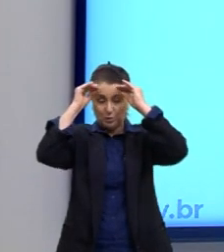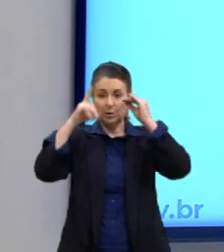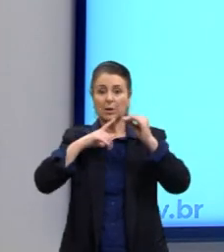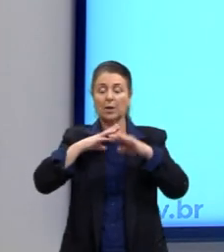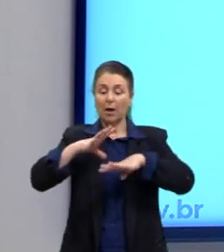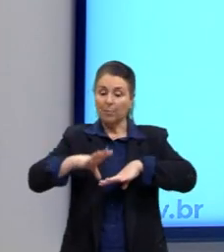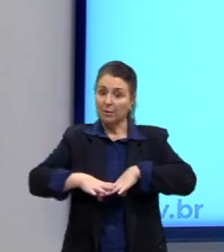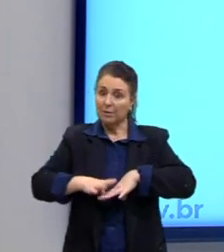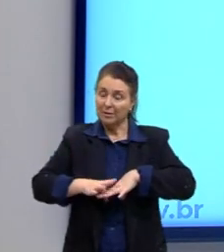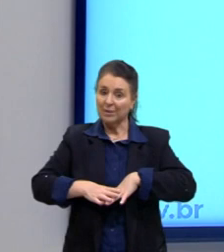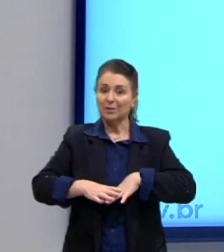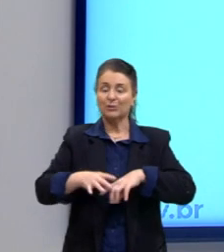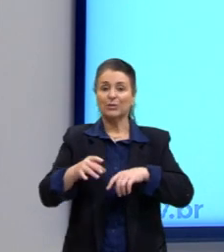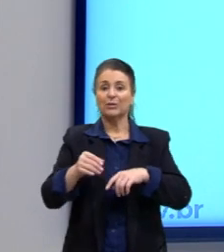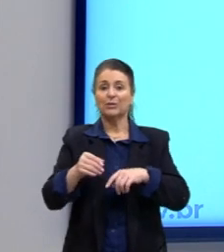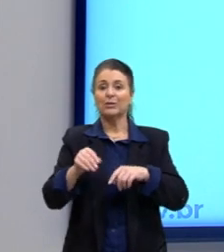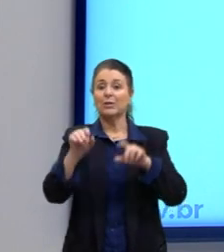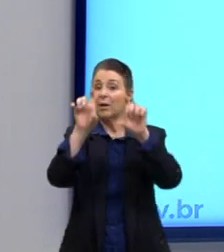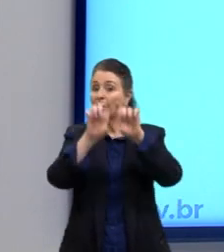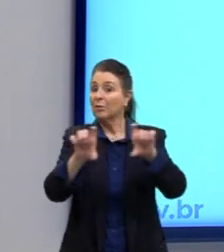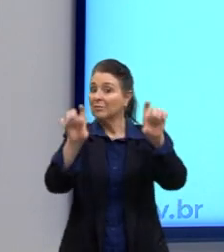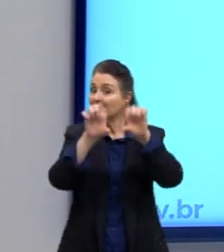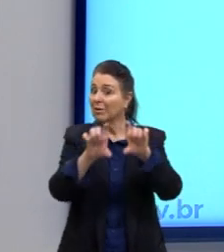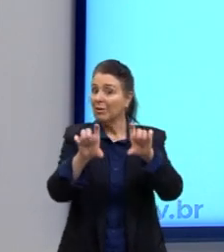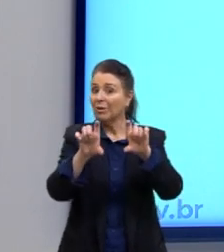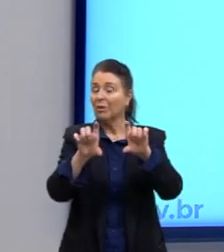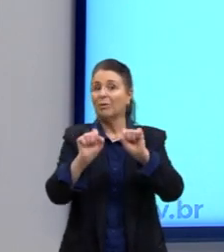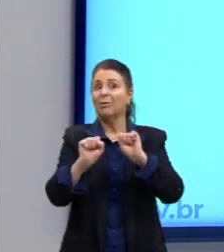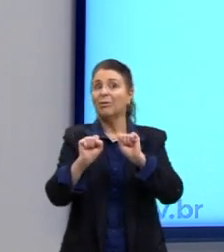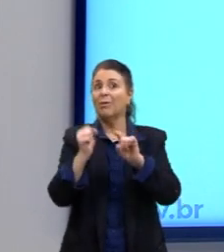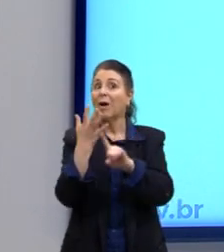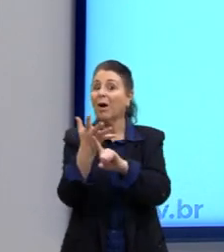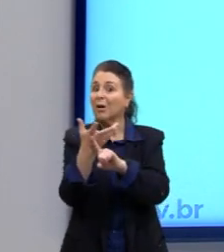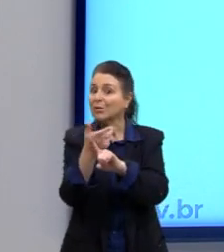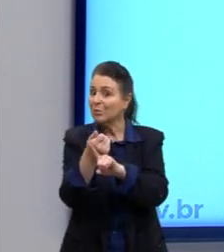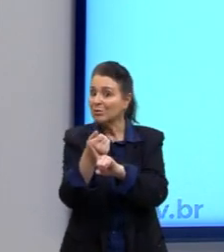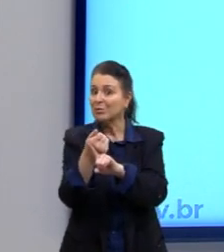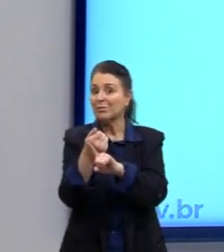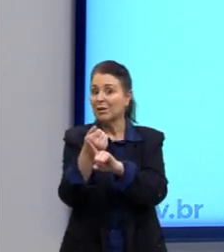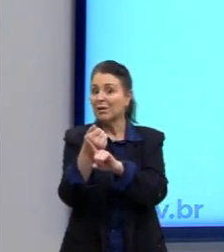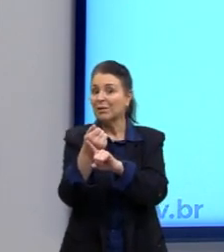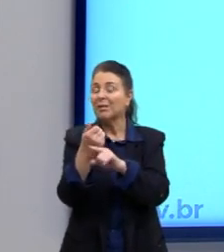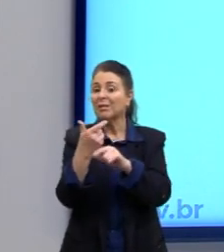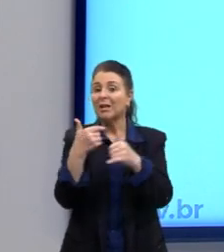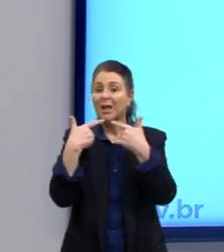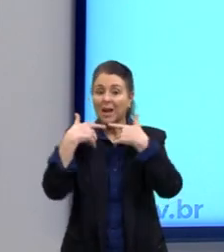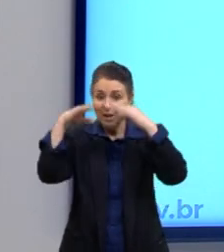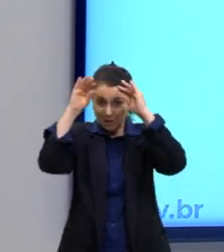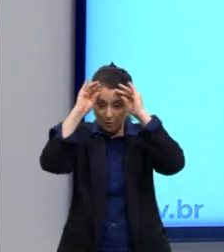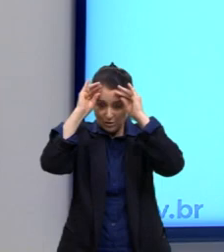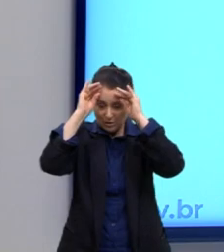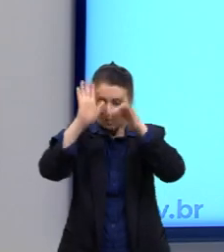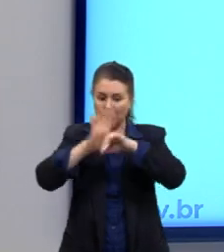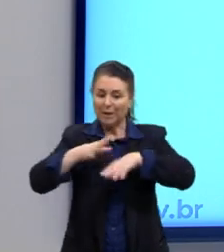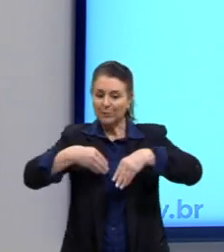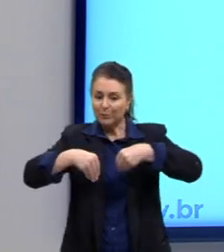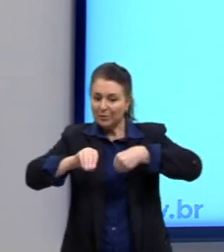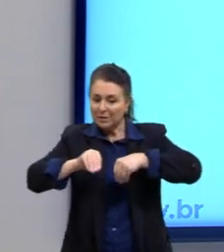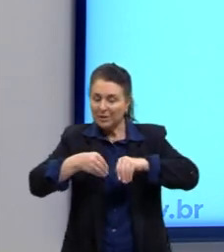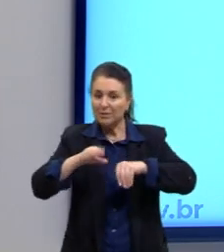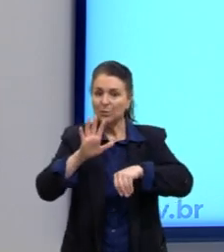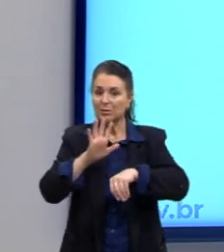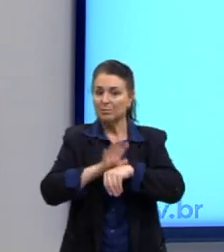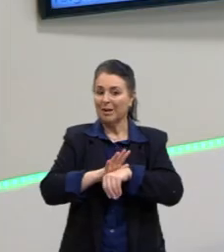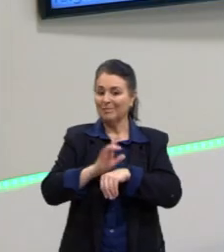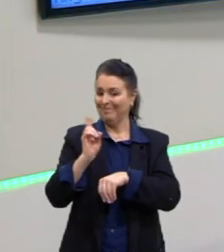matemática a linguagem da informática a linguagem artística né algumas linguagens mais flexíveis outras mais